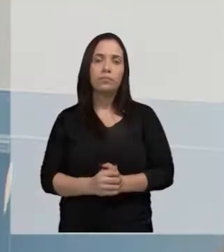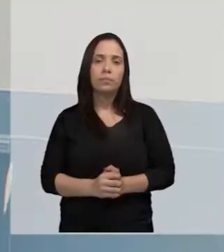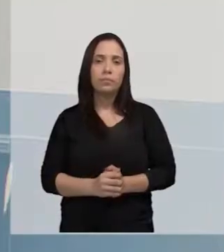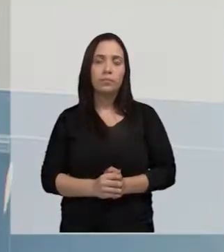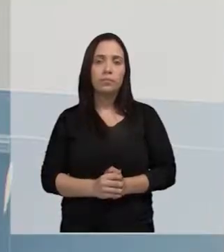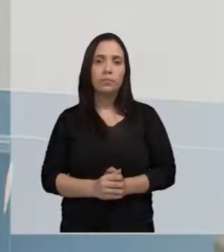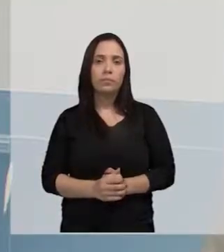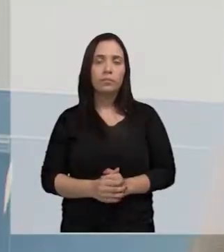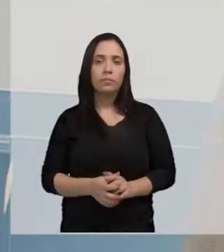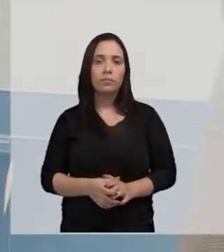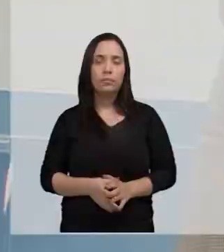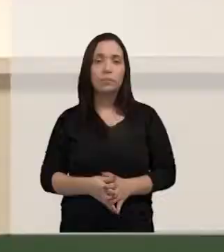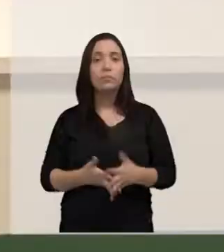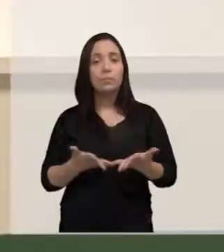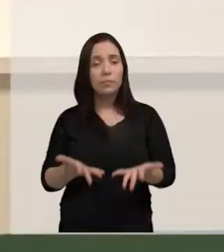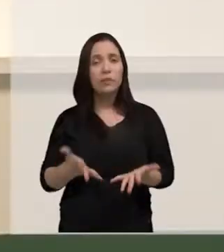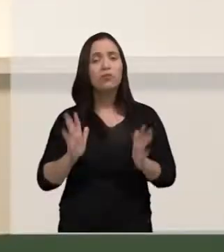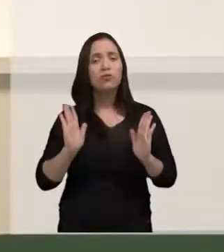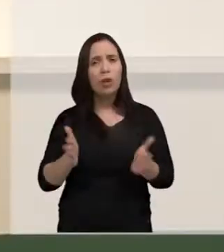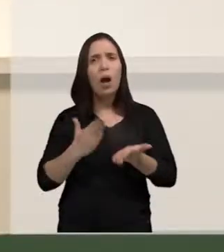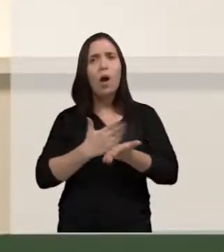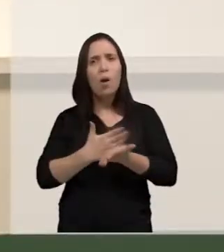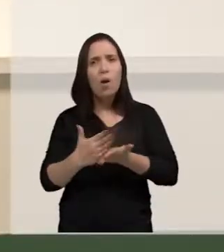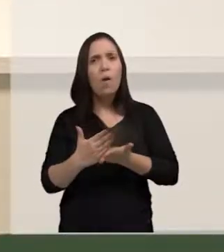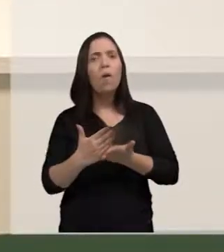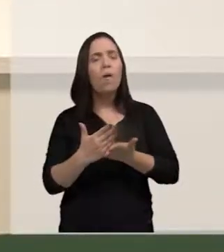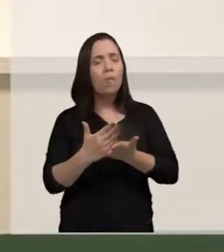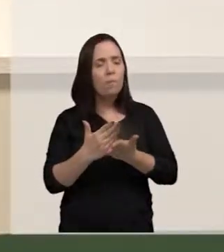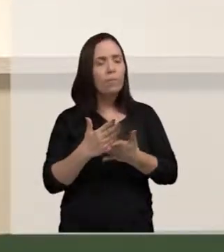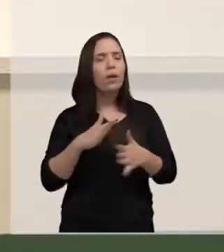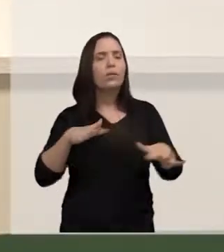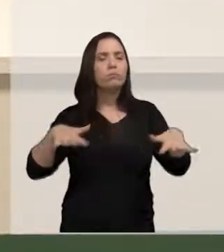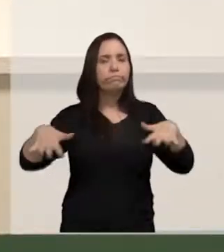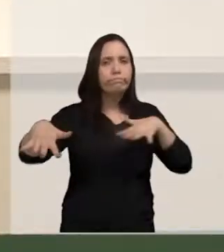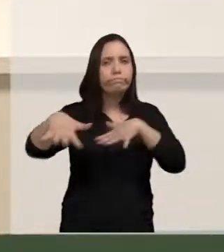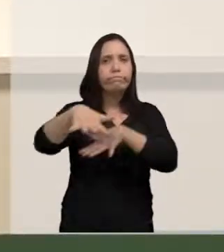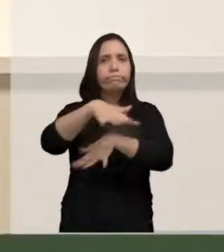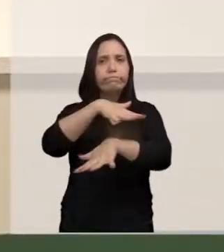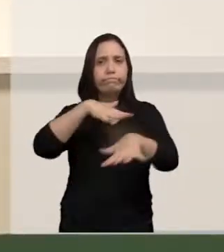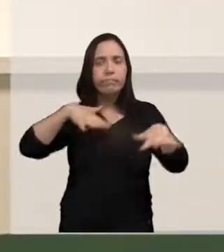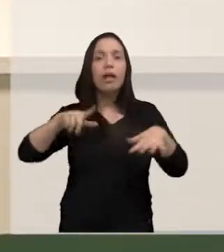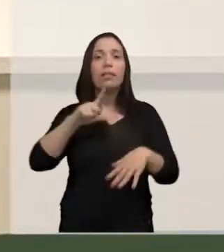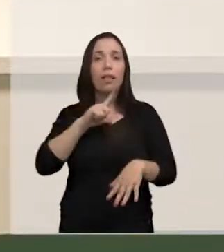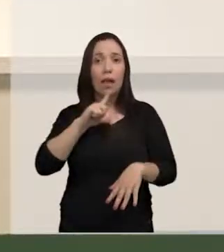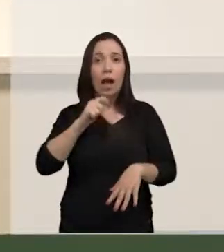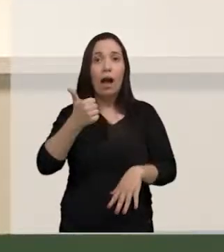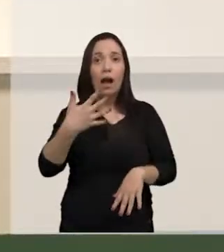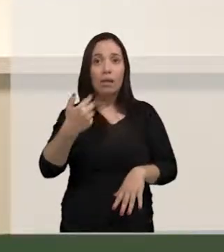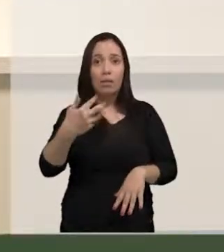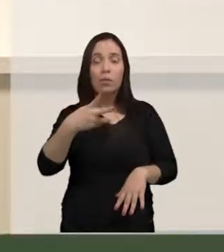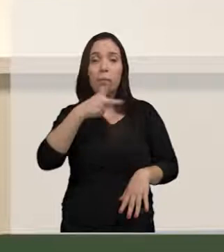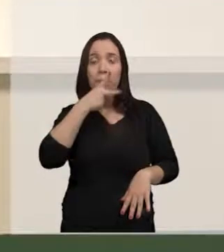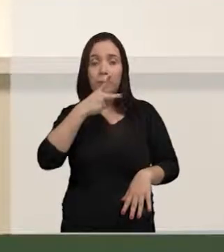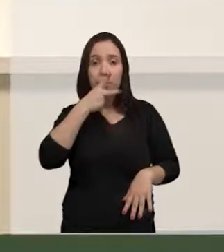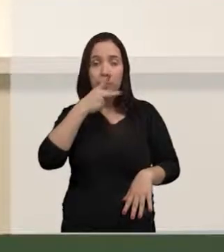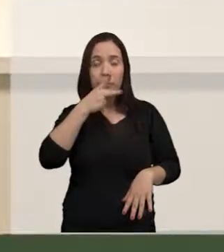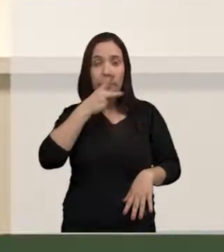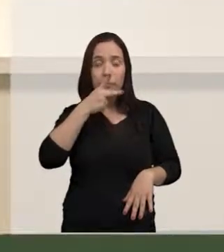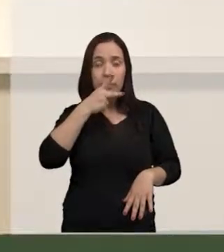não é futurologia, não. O quadro já está se realizando. Tem aí 14 partidos que nós vamos falar que vão ter que...